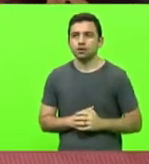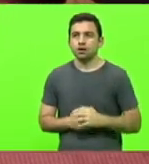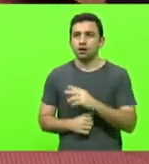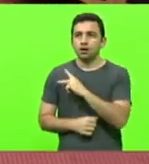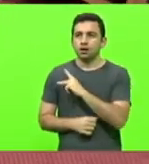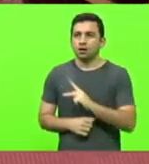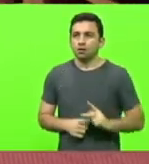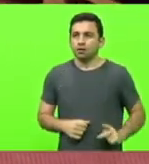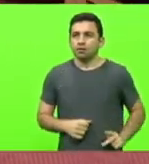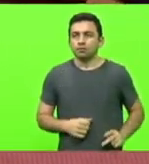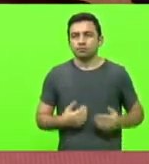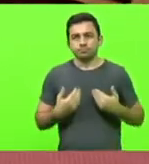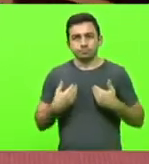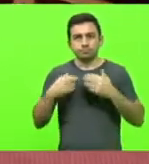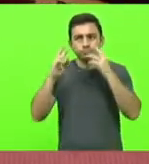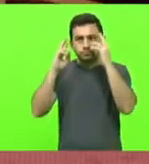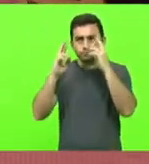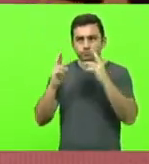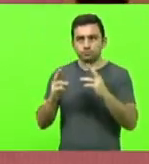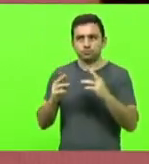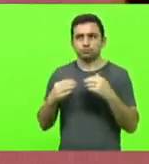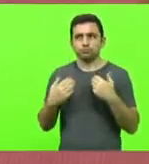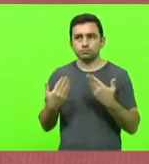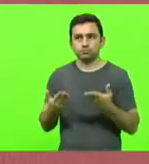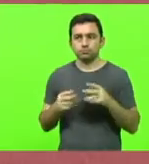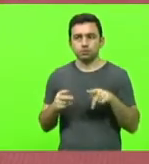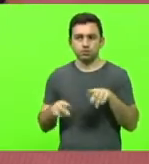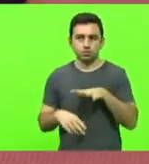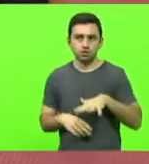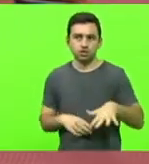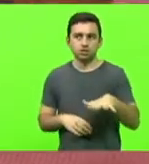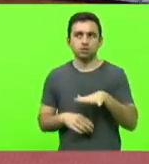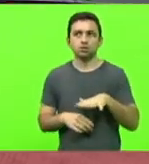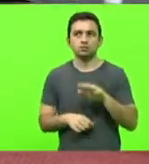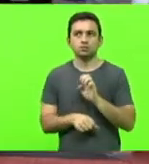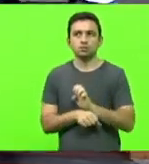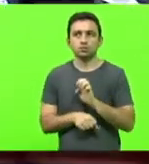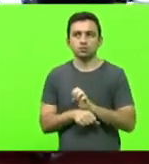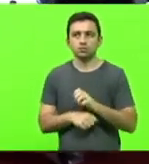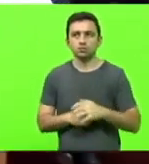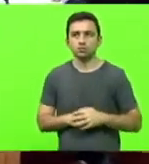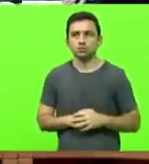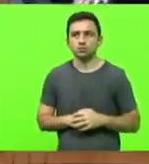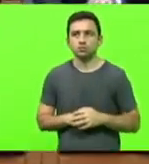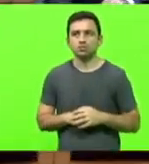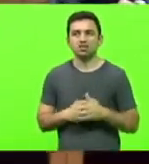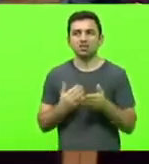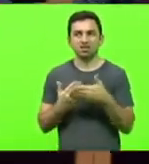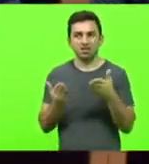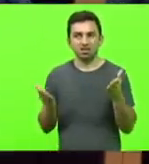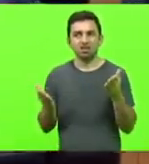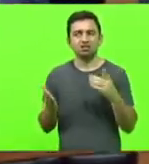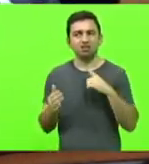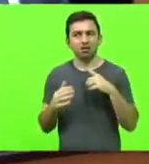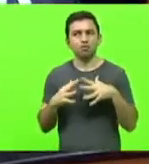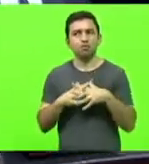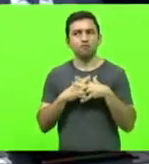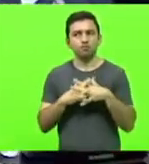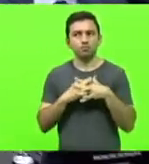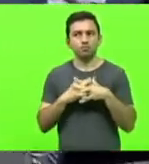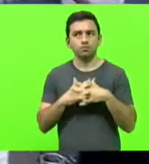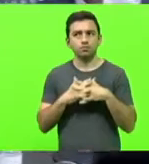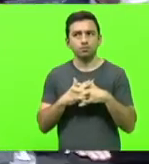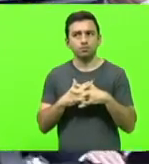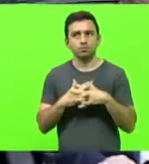com todo respeito à nossa Procuradoria-Geral do Estado, acredito que, nesse caso, eles cometeram uma pequena confusão aqui. Eles